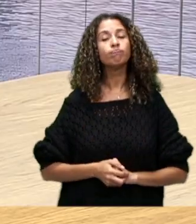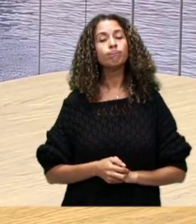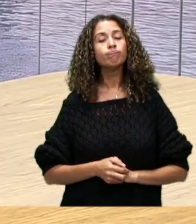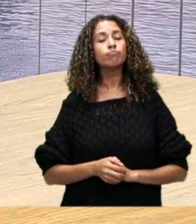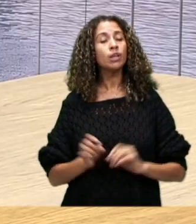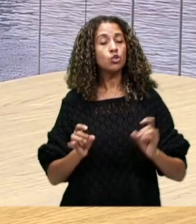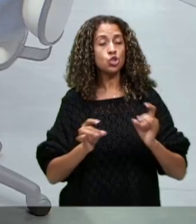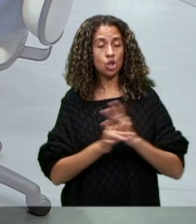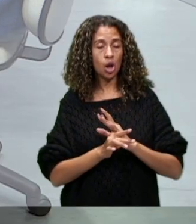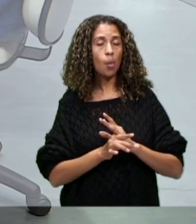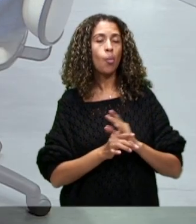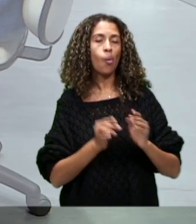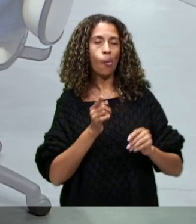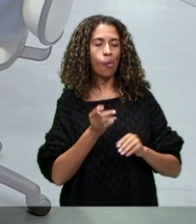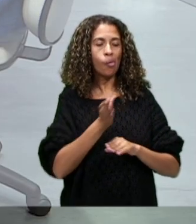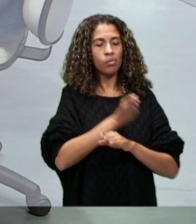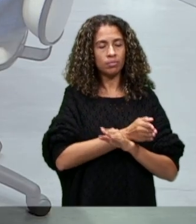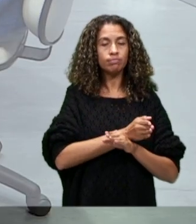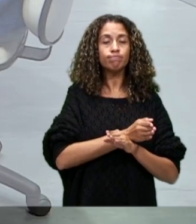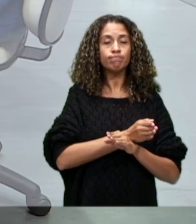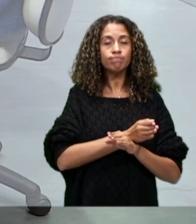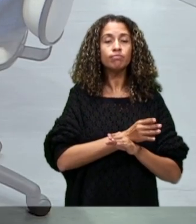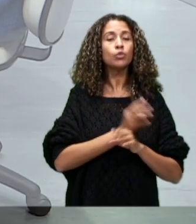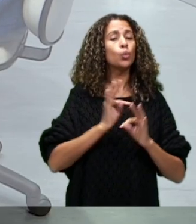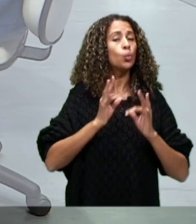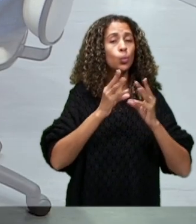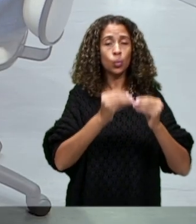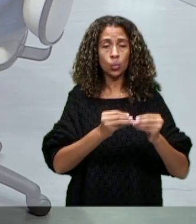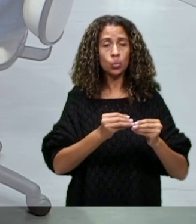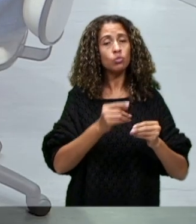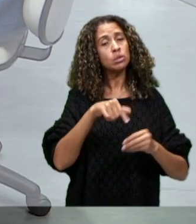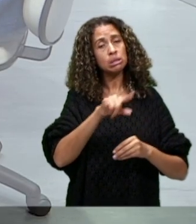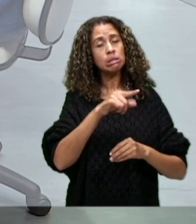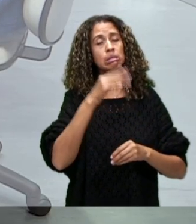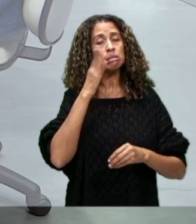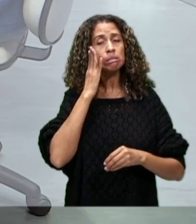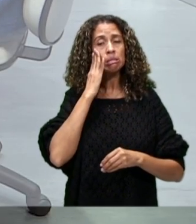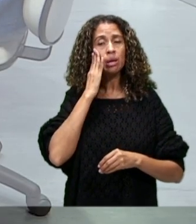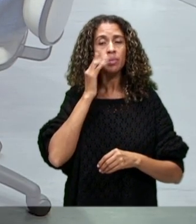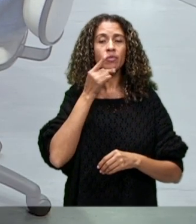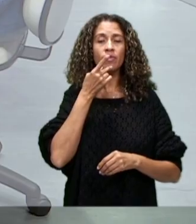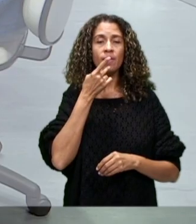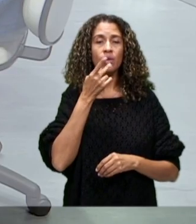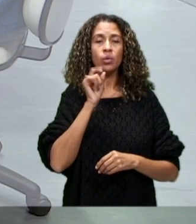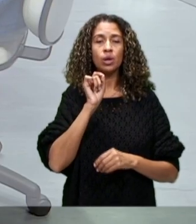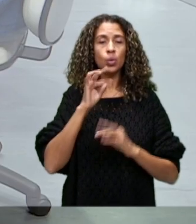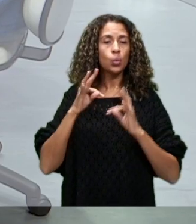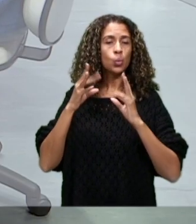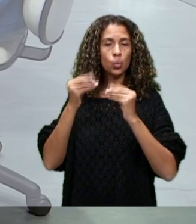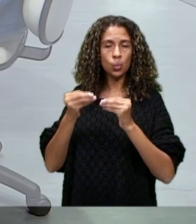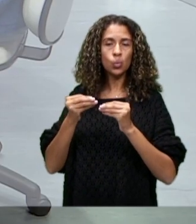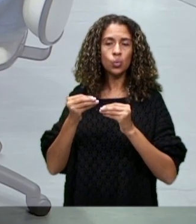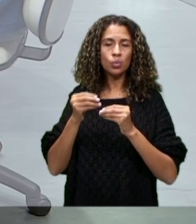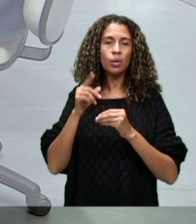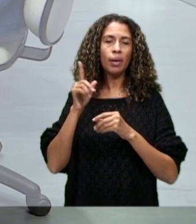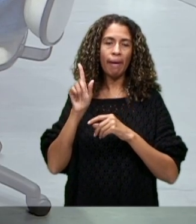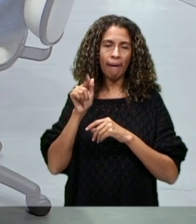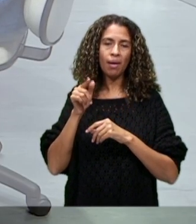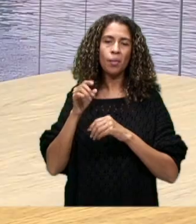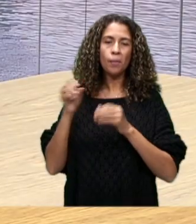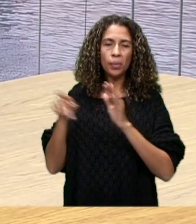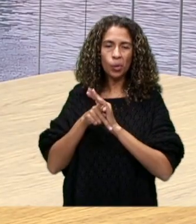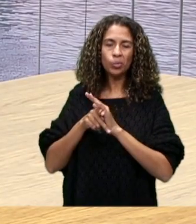que tem que ser feito, tudo passa com você, acho que você fechou com essa frase, tudo passa pela educação.